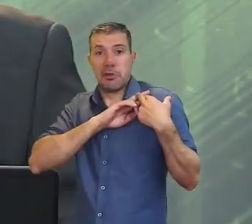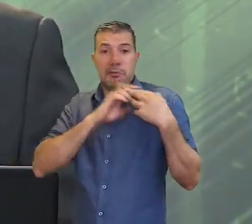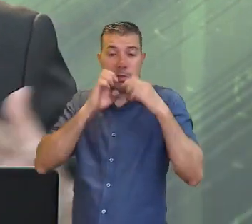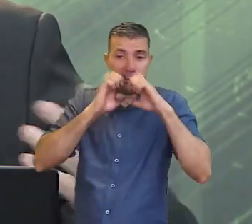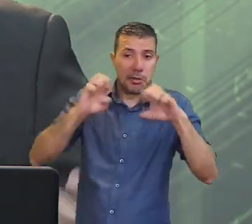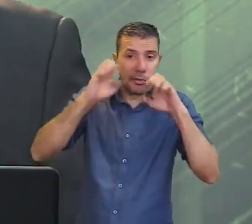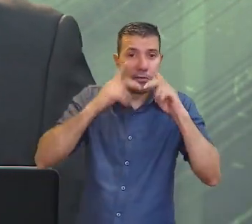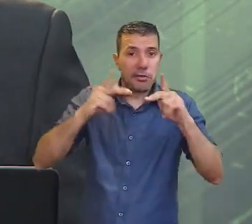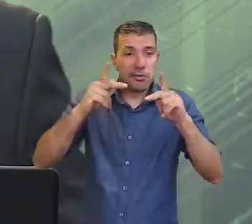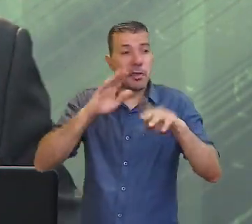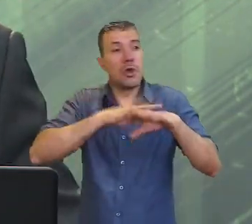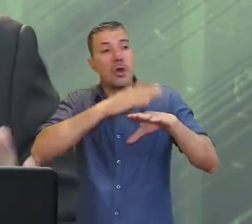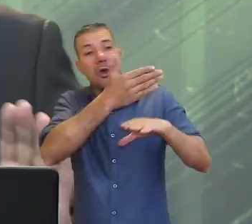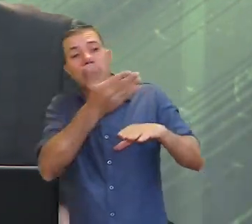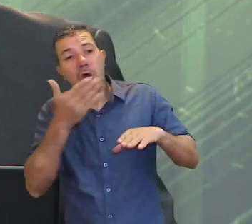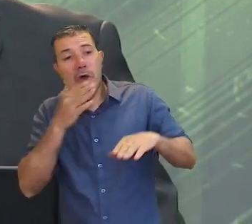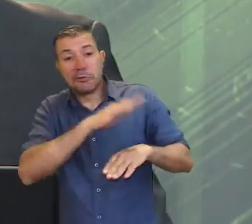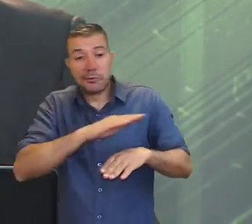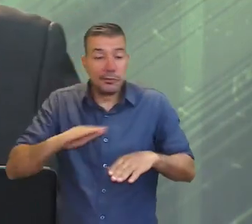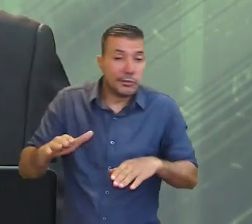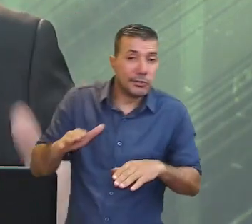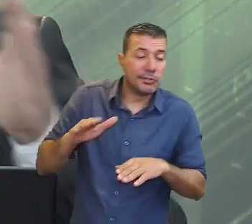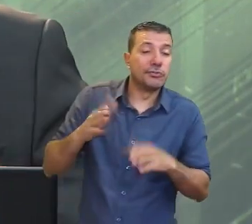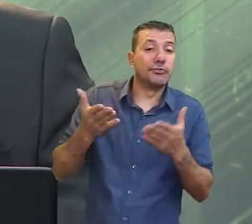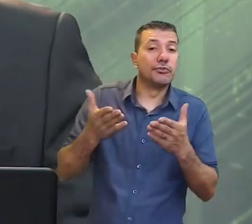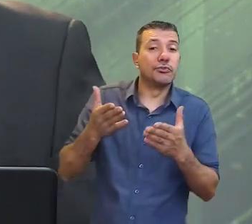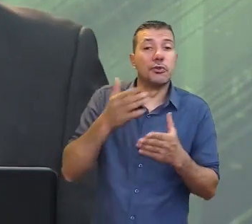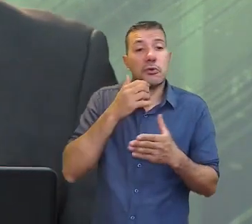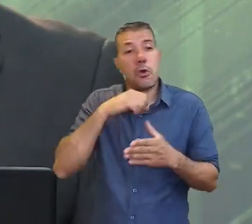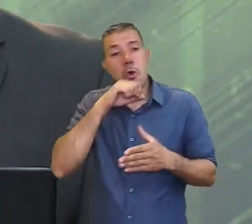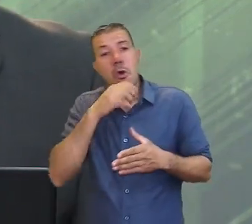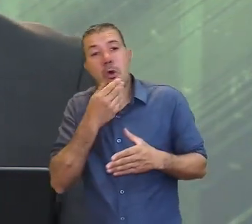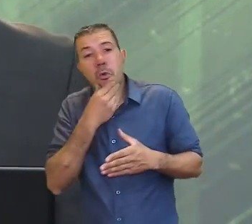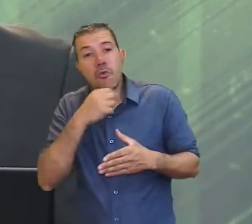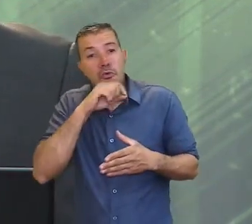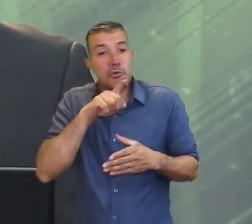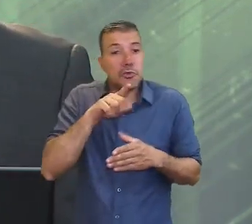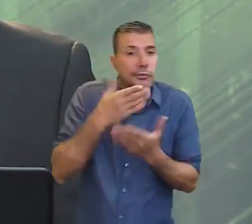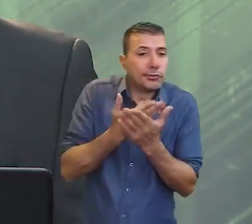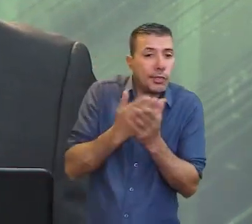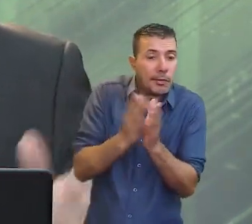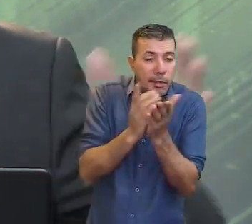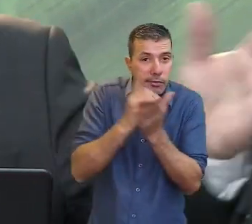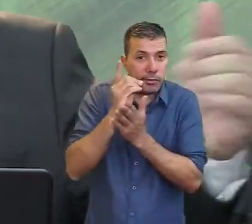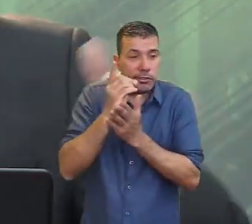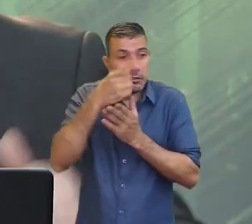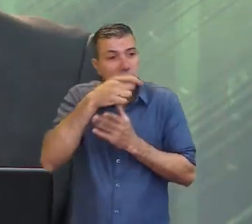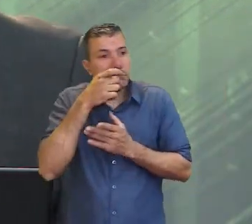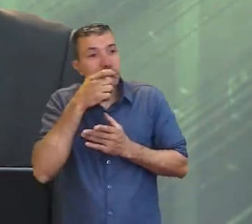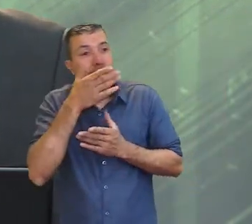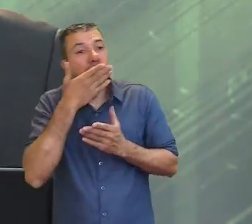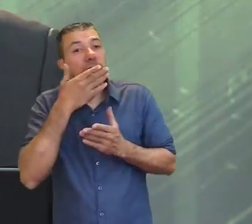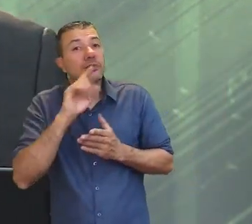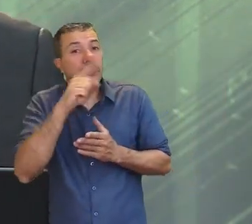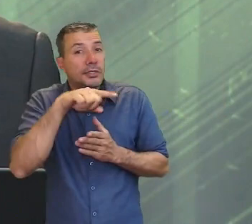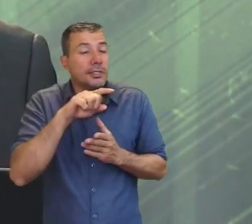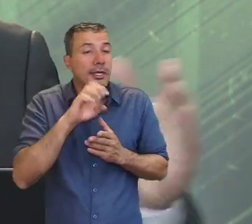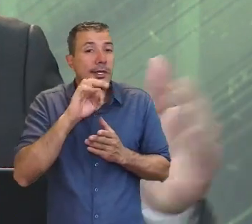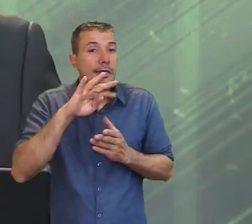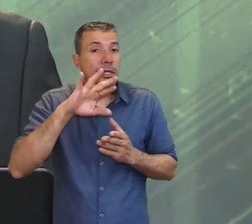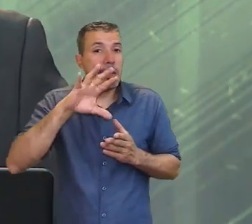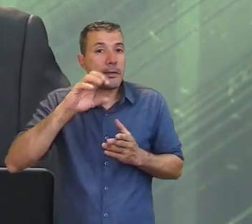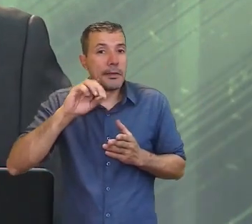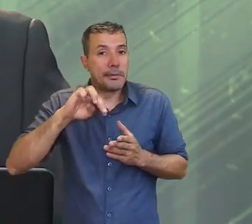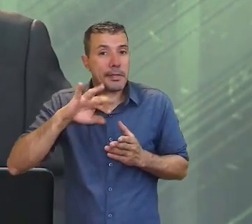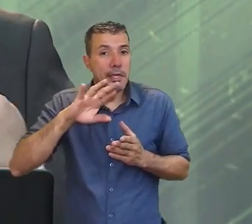o maridão, a esposa, os meninos, mas os meninos ficar quietos aí, porque agora a gente vai estudar a palavra de Deus. E eu vou pedir que o pastor Casimiro, ele faça